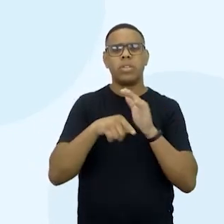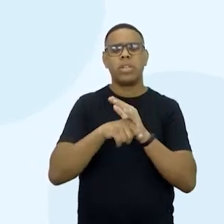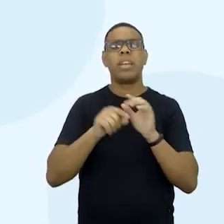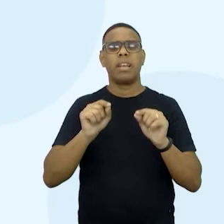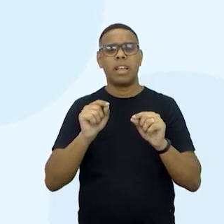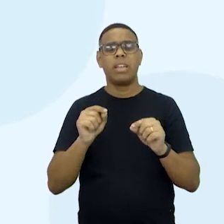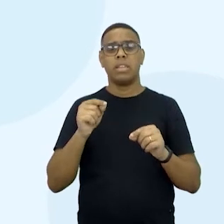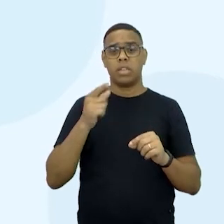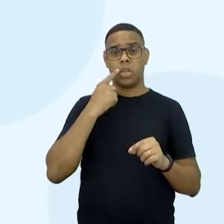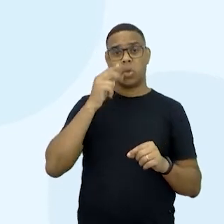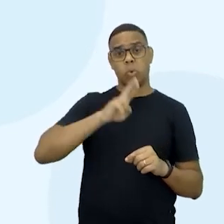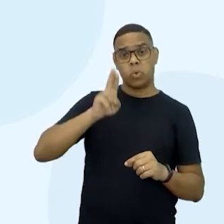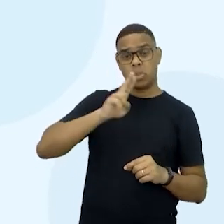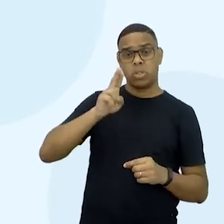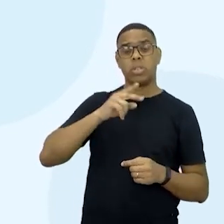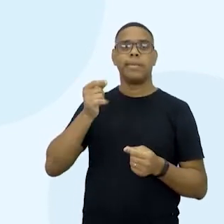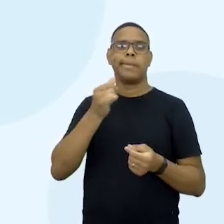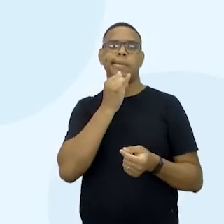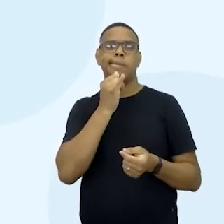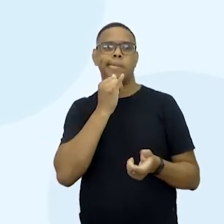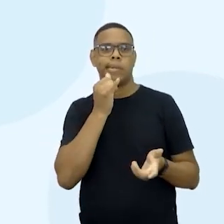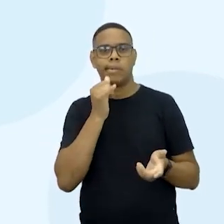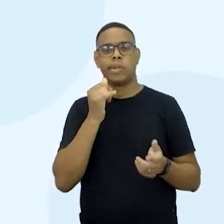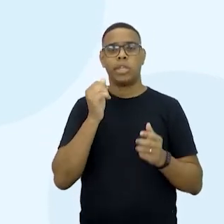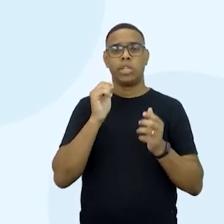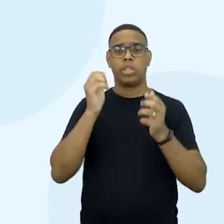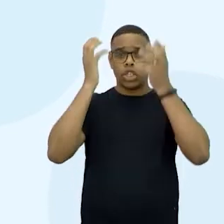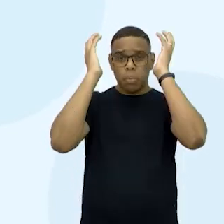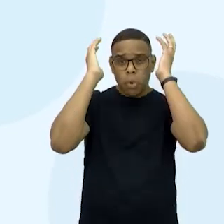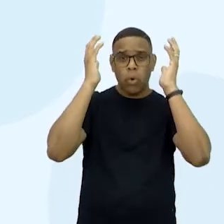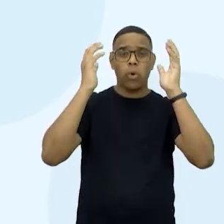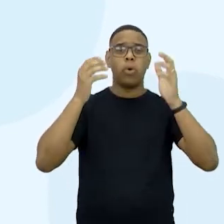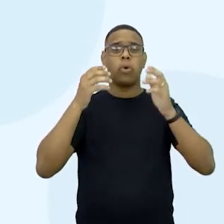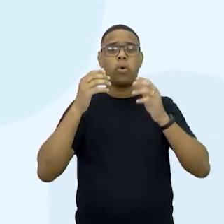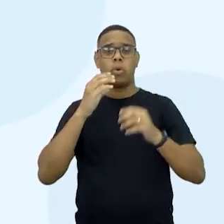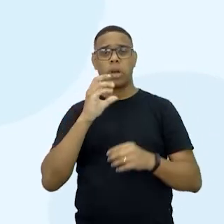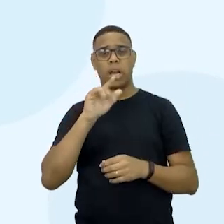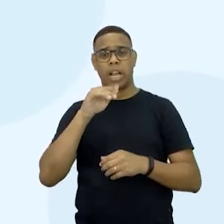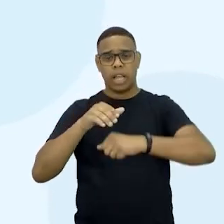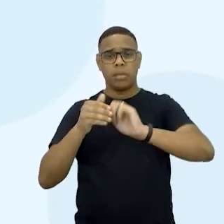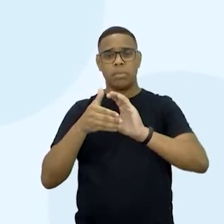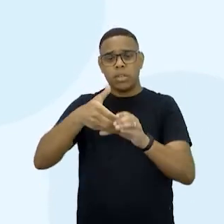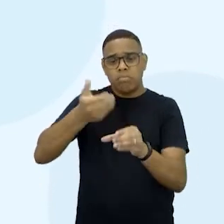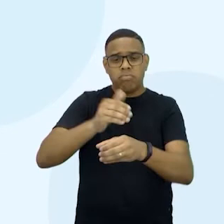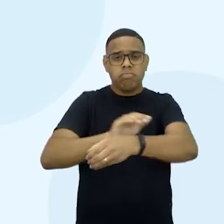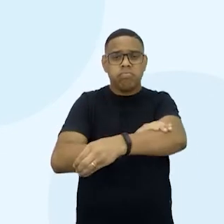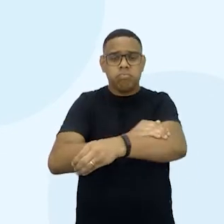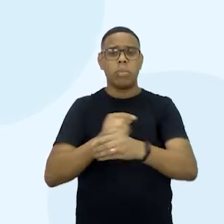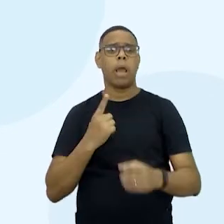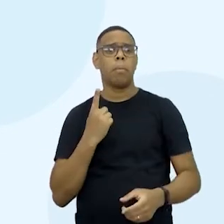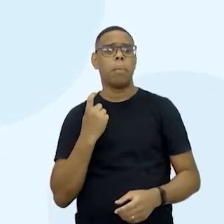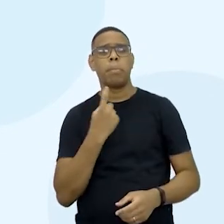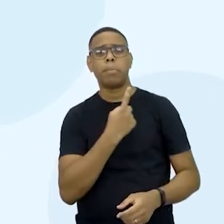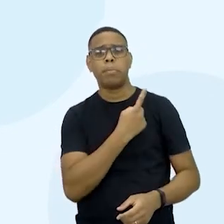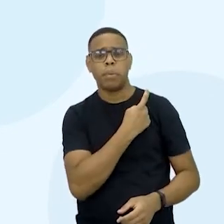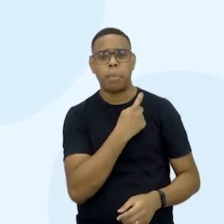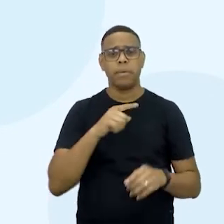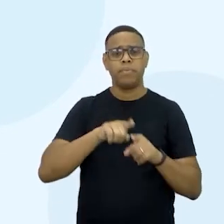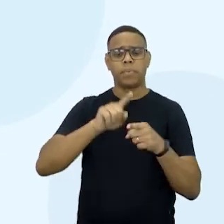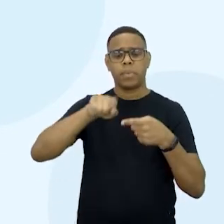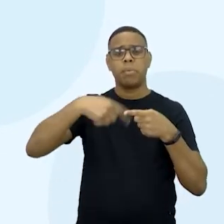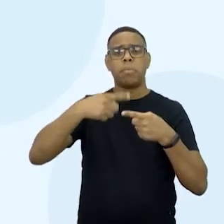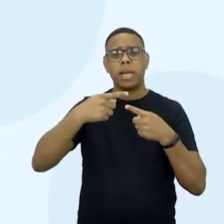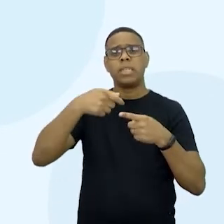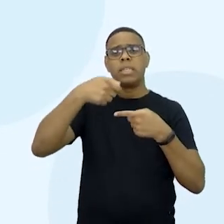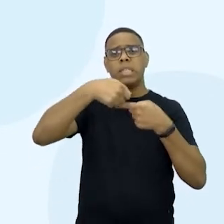higiene Então passa a consumir por exemplo shampoos cremes perfumes né pastas de